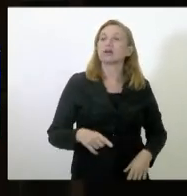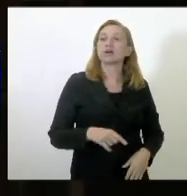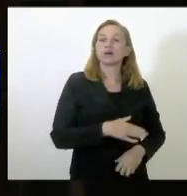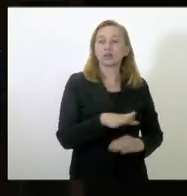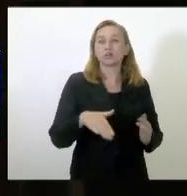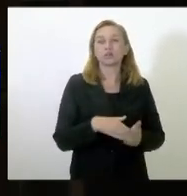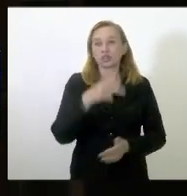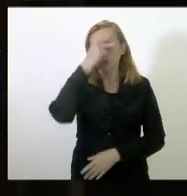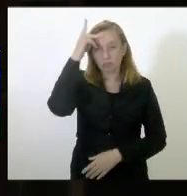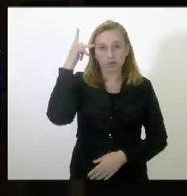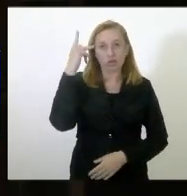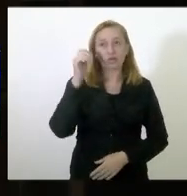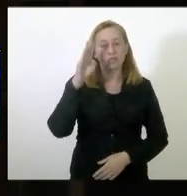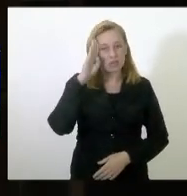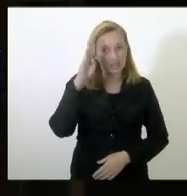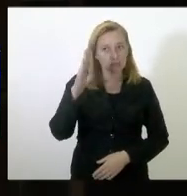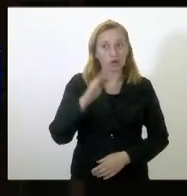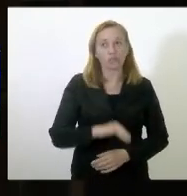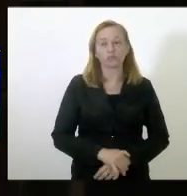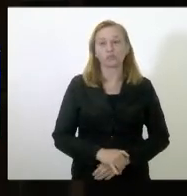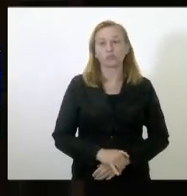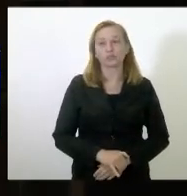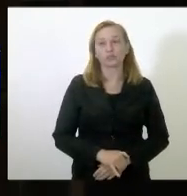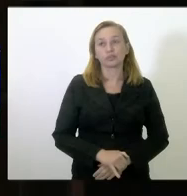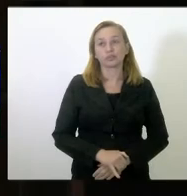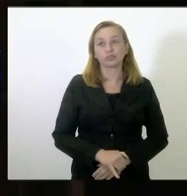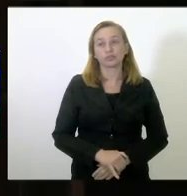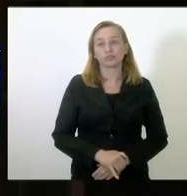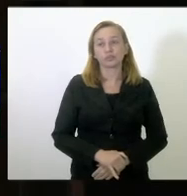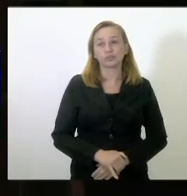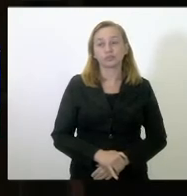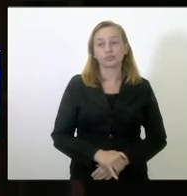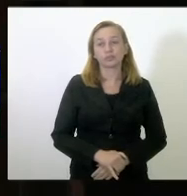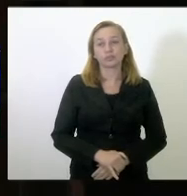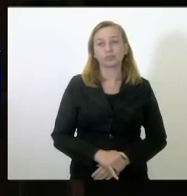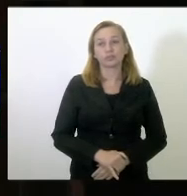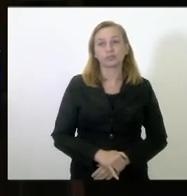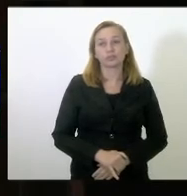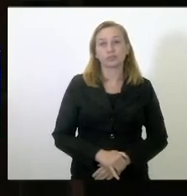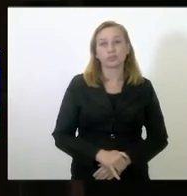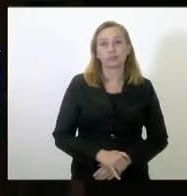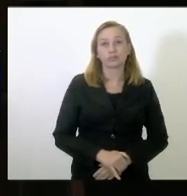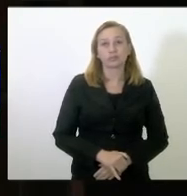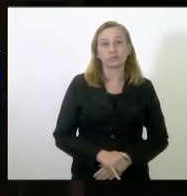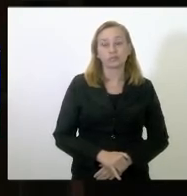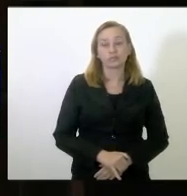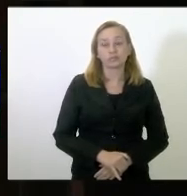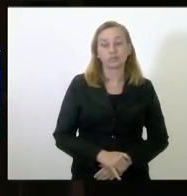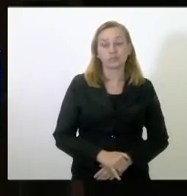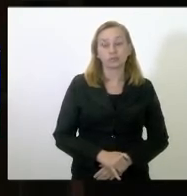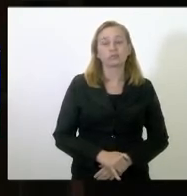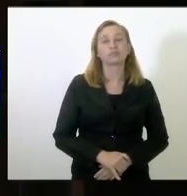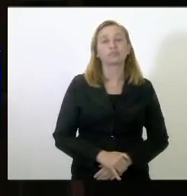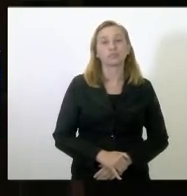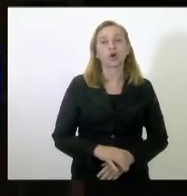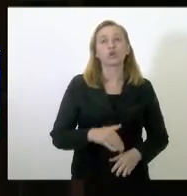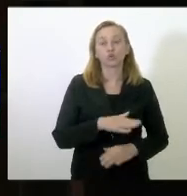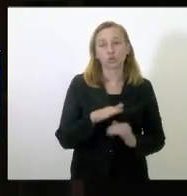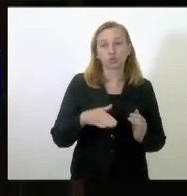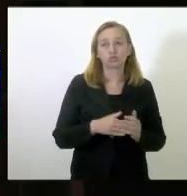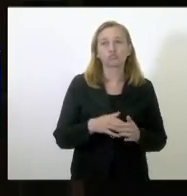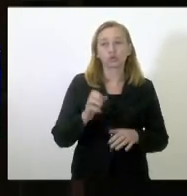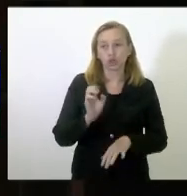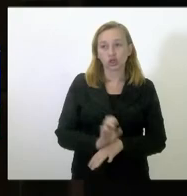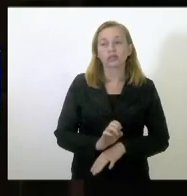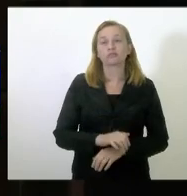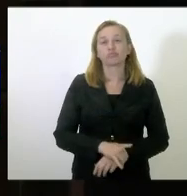pessoas, vai ser fundamental a isso, e isso vai se refletir em todo o Estado.